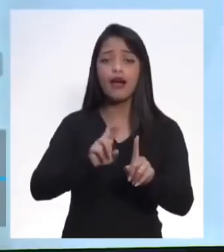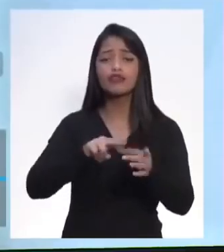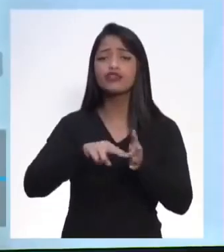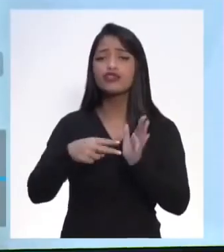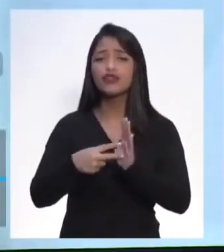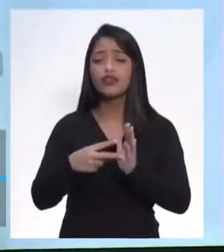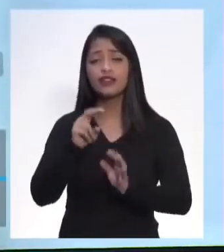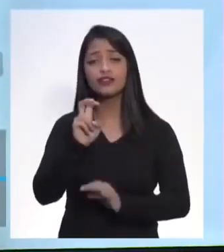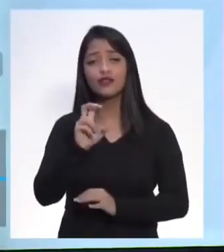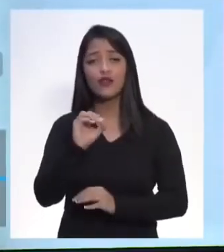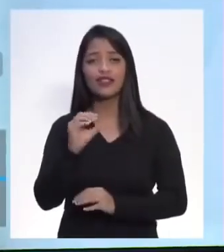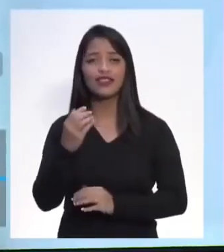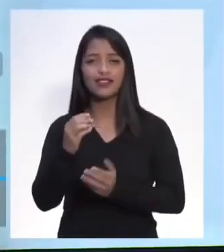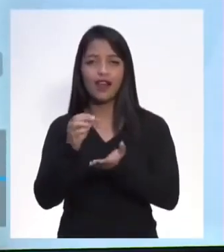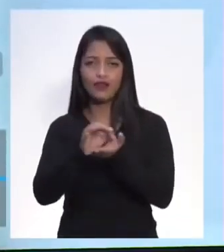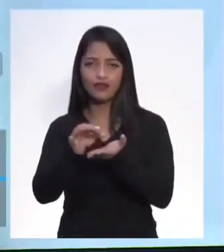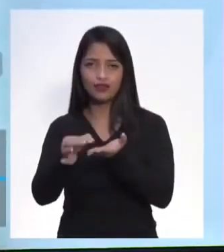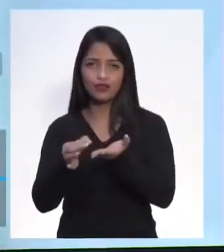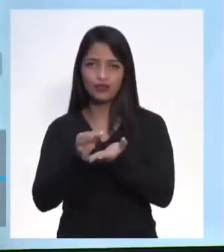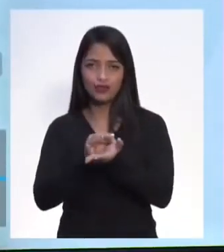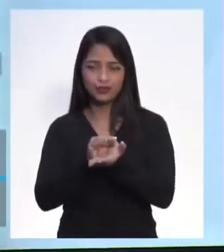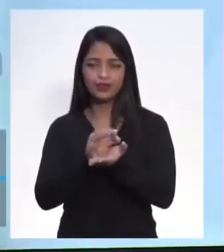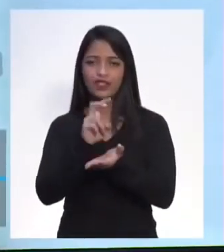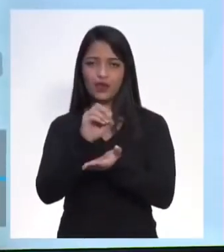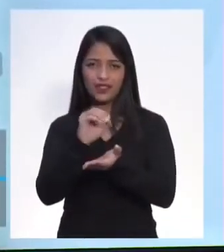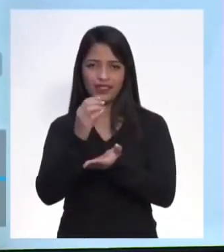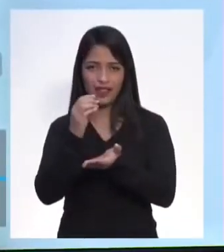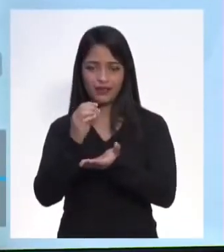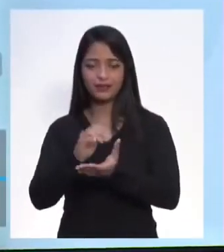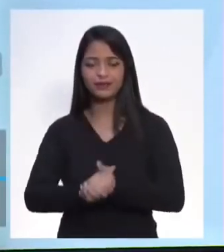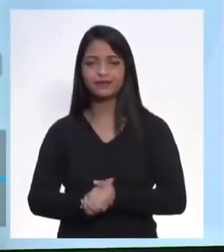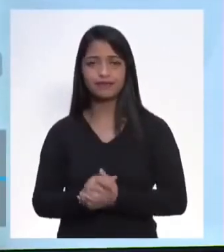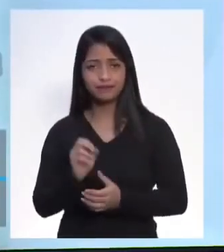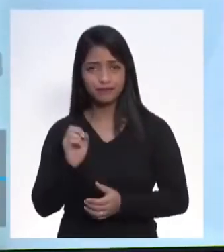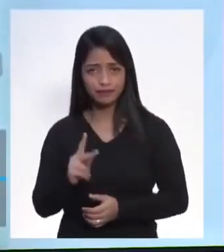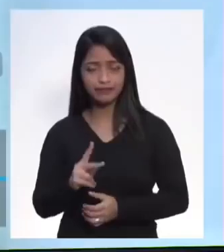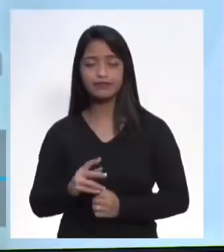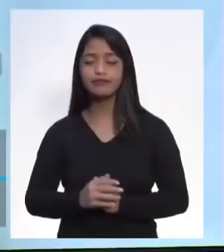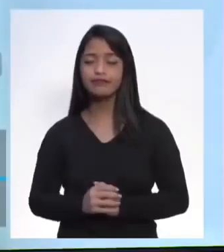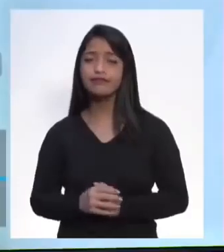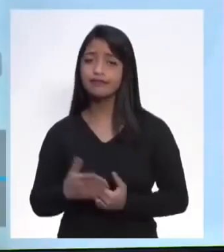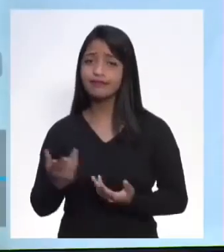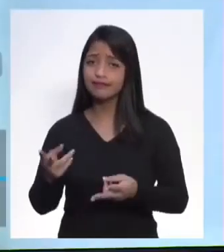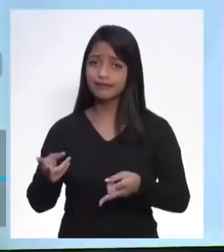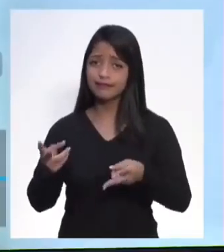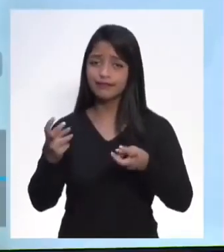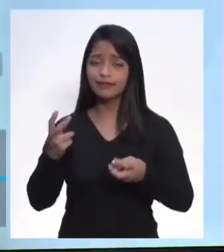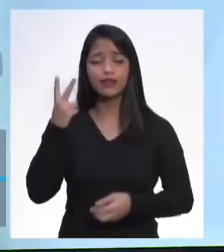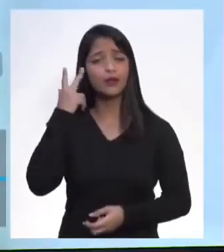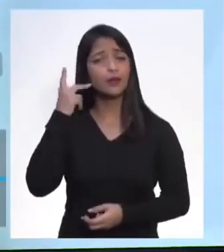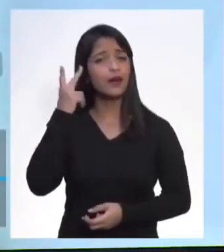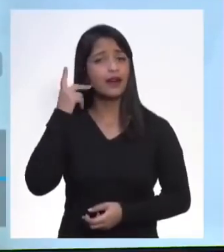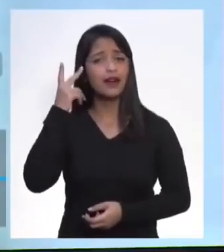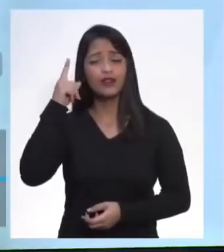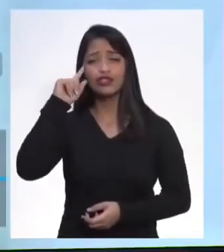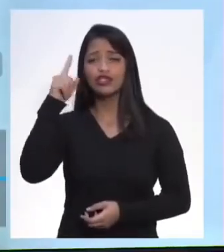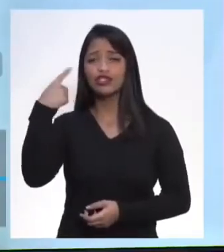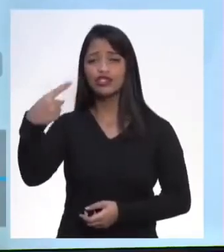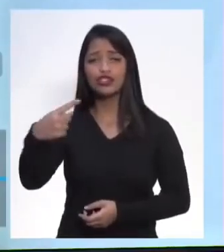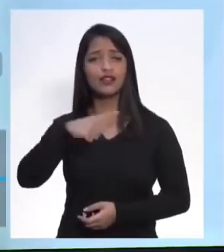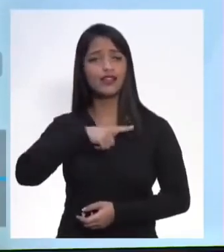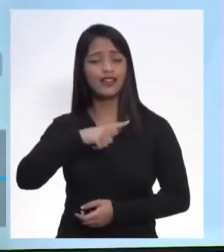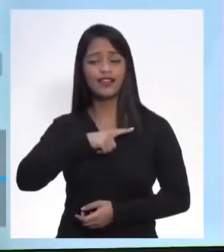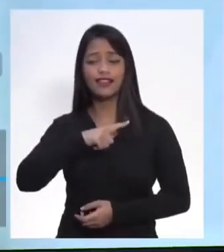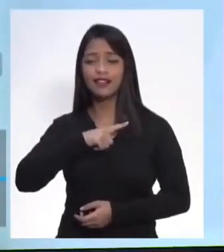Em porcentagem, seria 50% de um real. Então, veja que são coisas bastante comuns aí no nosso cotidiano, na